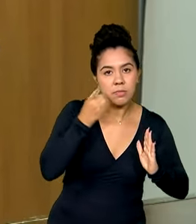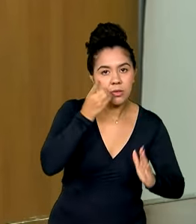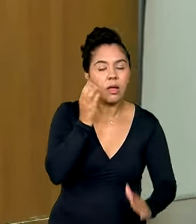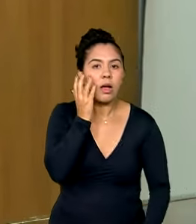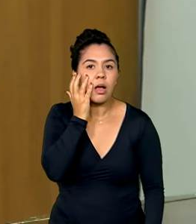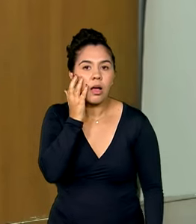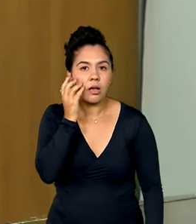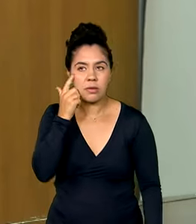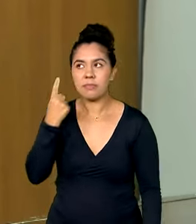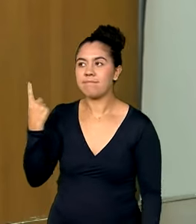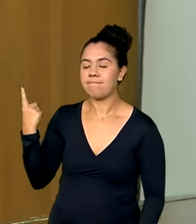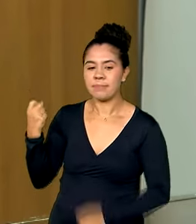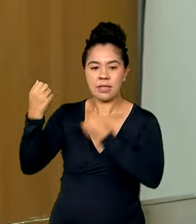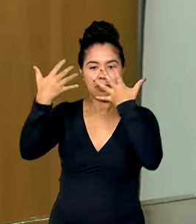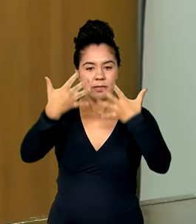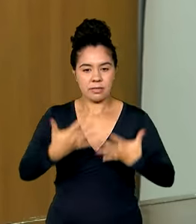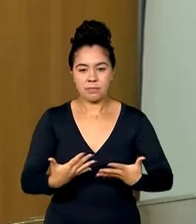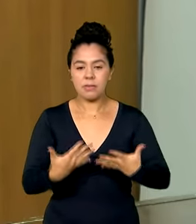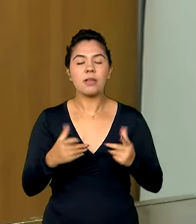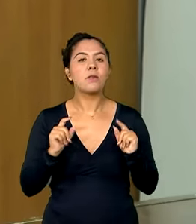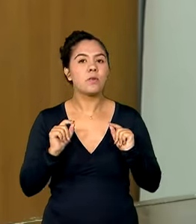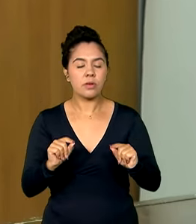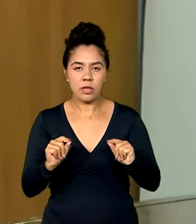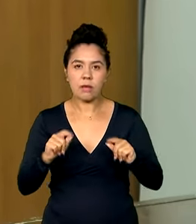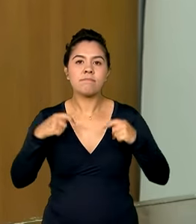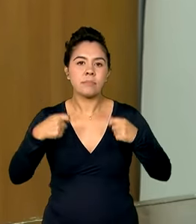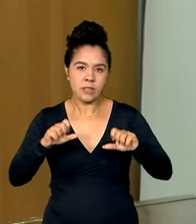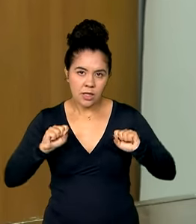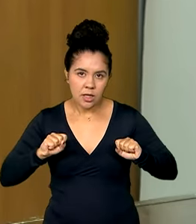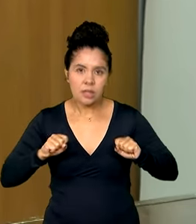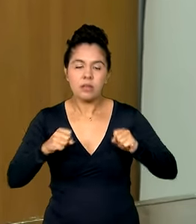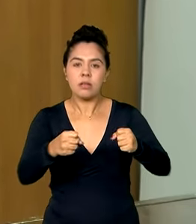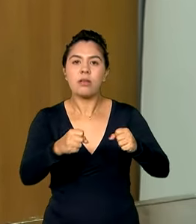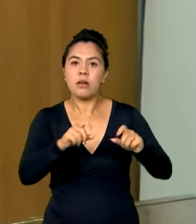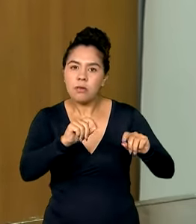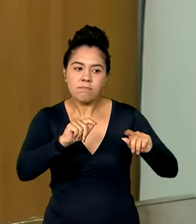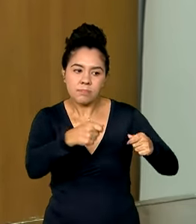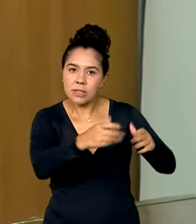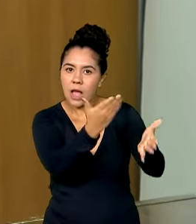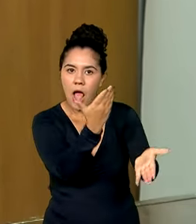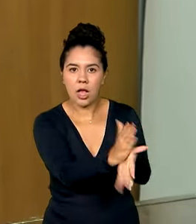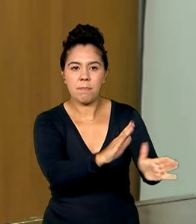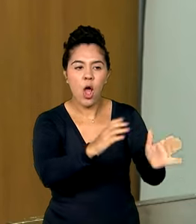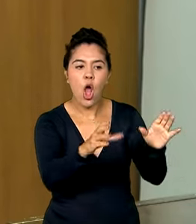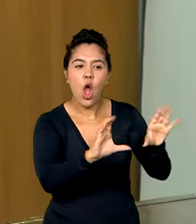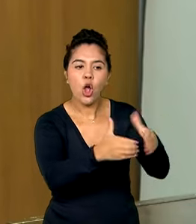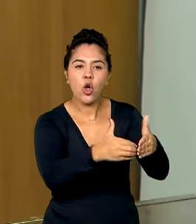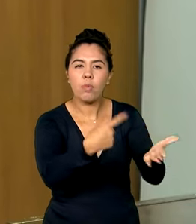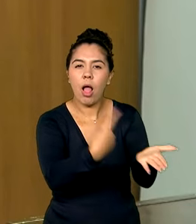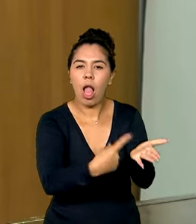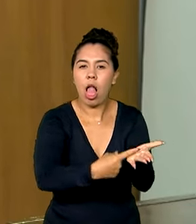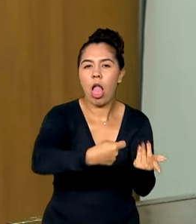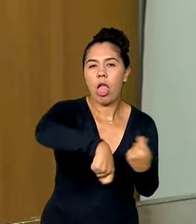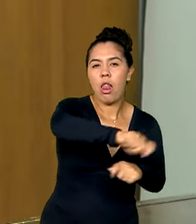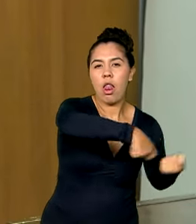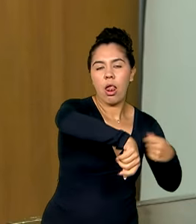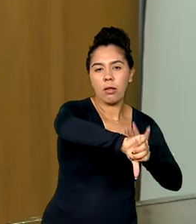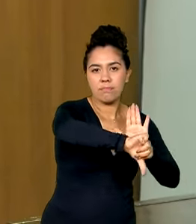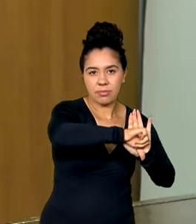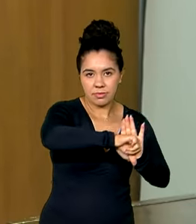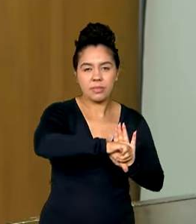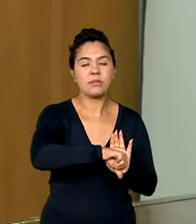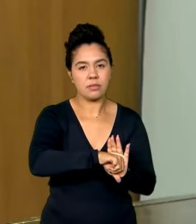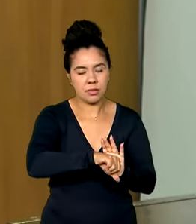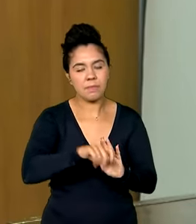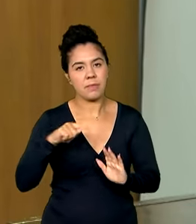dos incêndios é clara e defendeu o combate às facções. Tudo que for na marginalidade do processo, eu